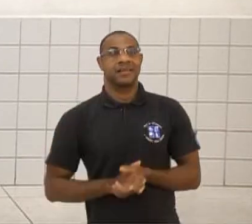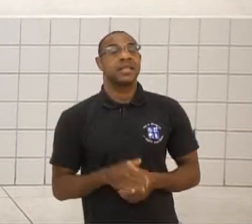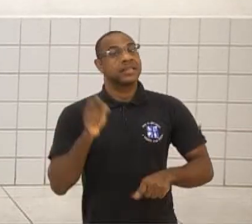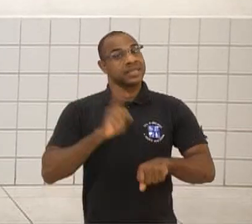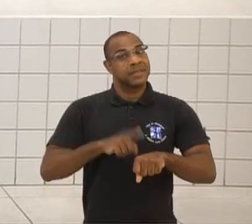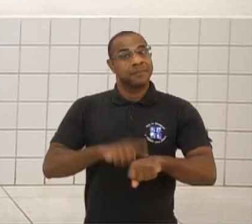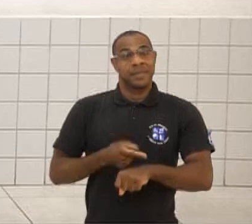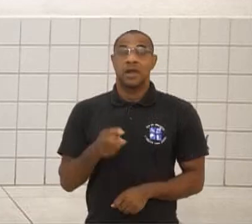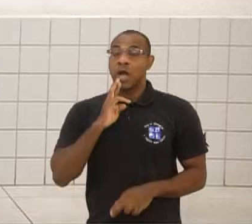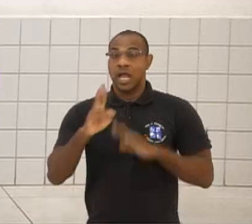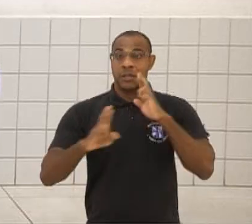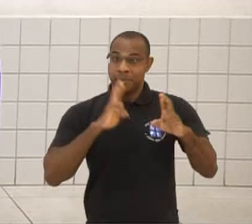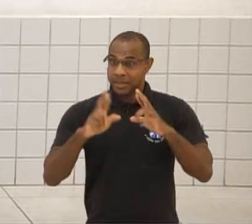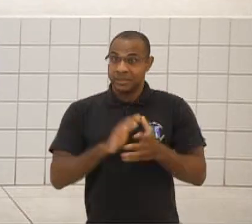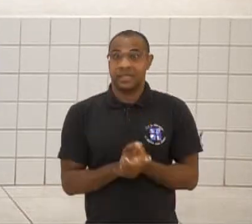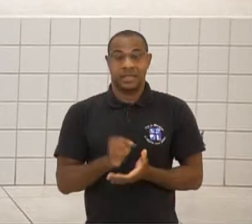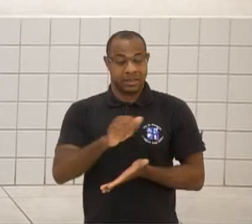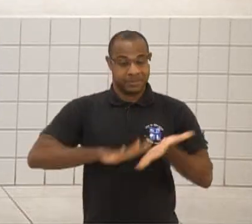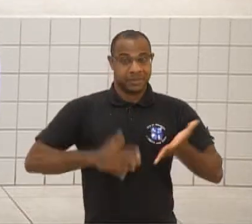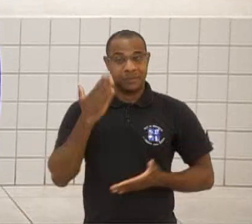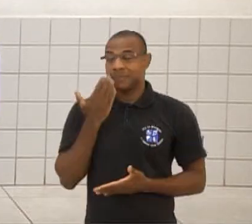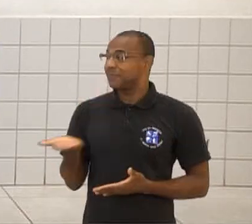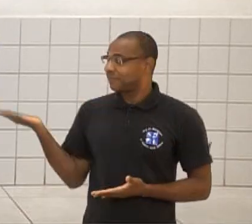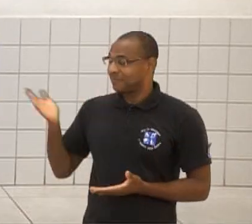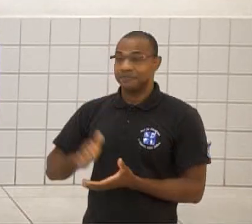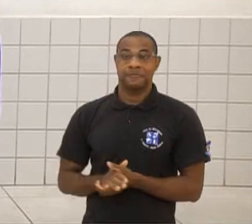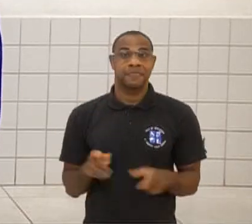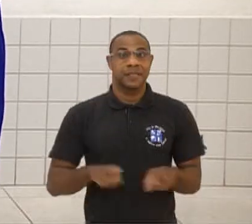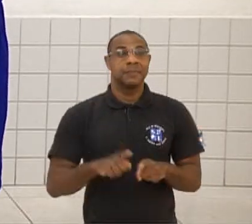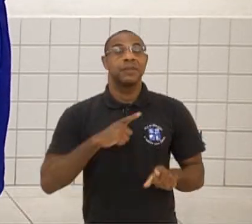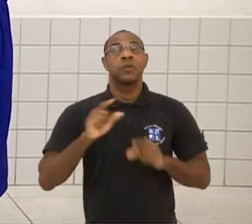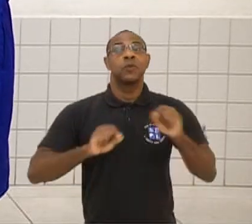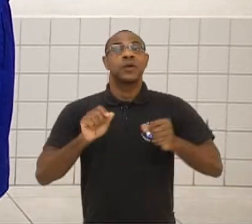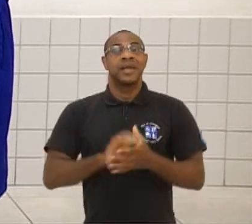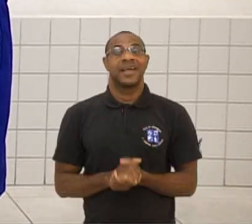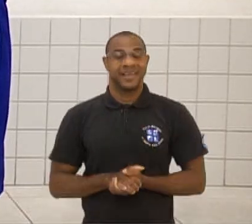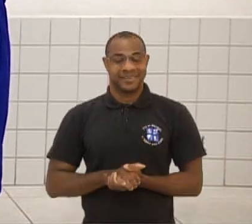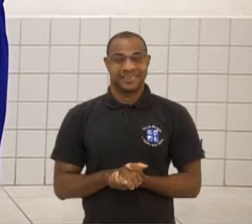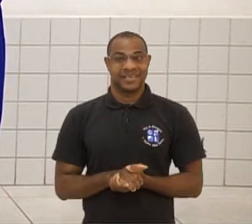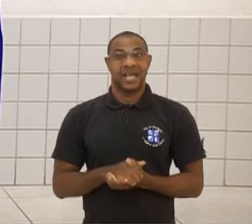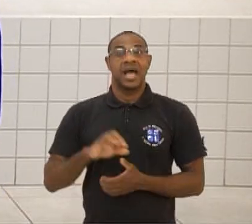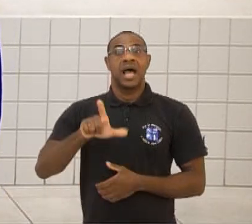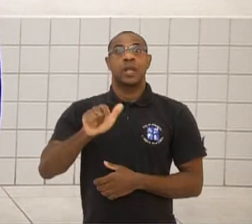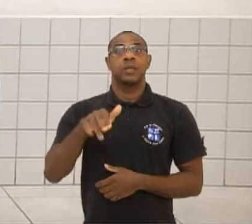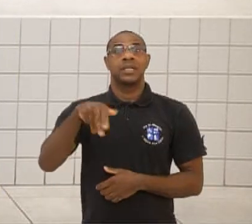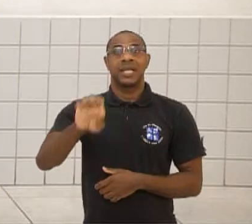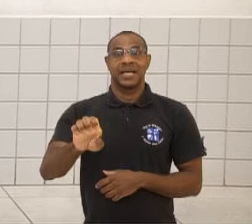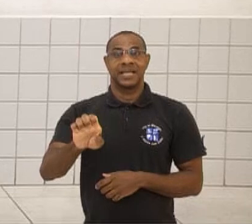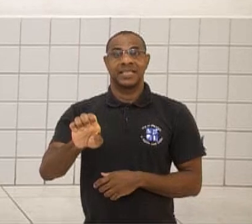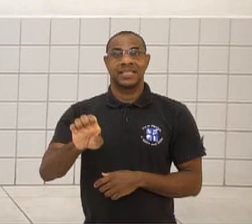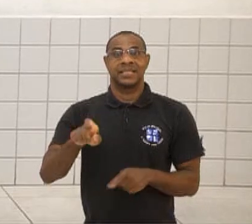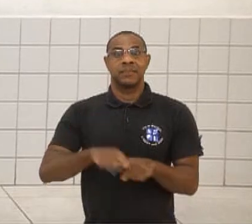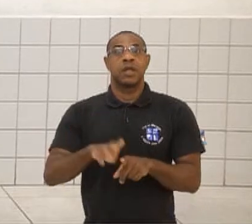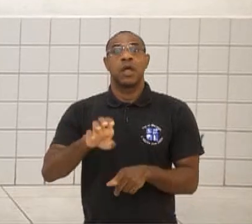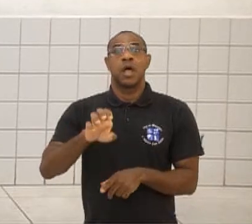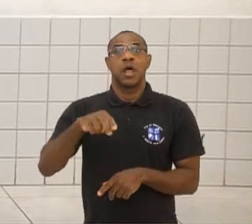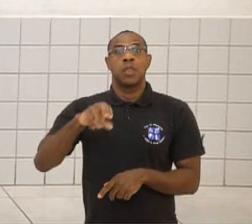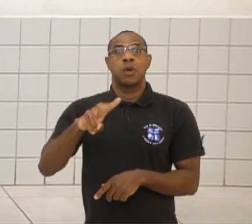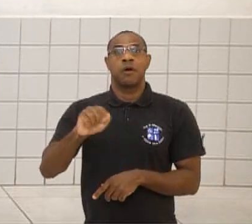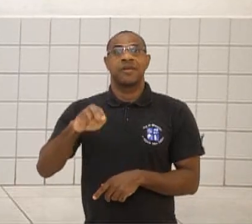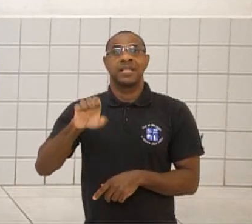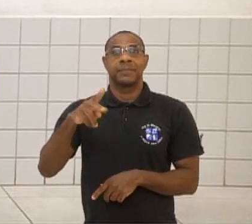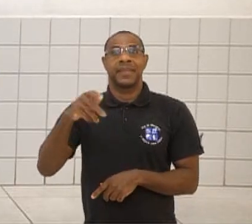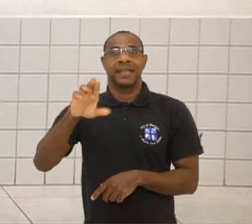vamos responder, pessoal, vamos participar. E olha só, nós temos aqui também a Luciane, de Nova Esperança, do Colégio Estadual